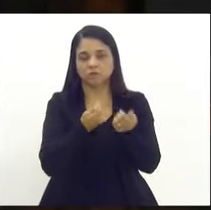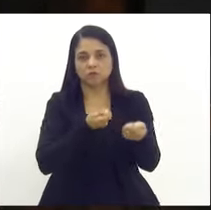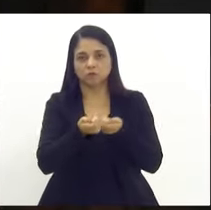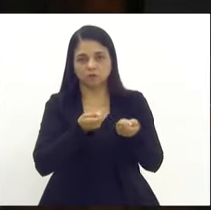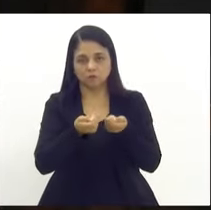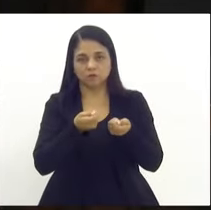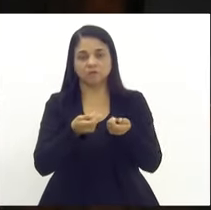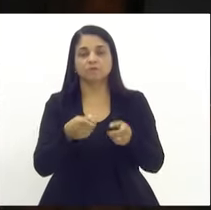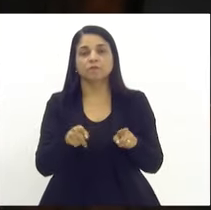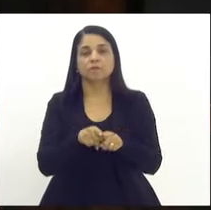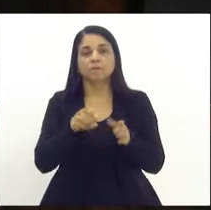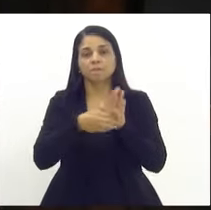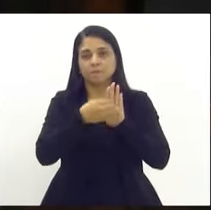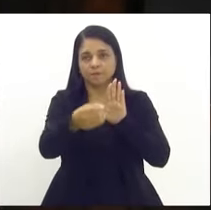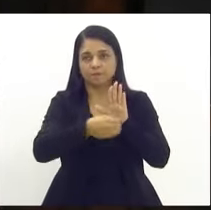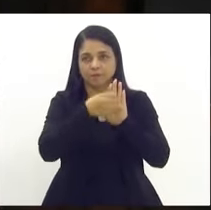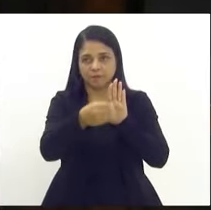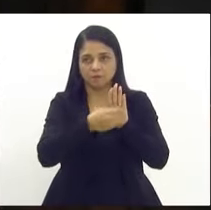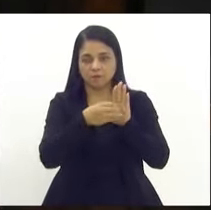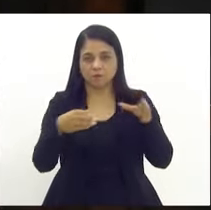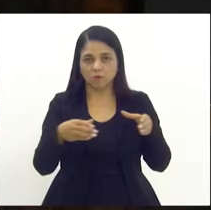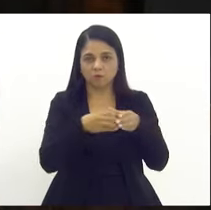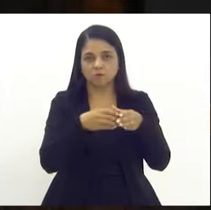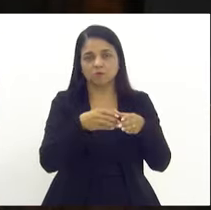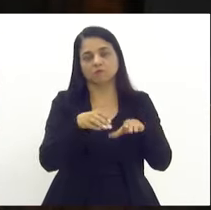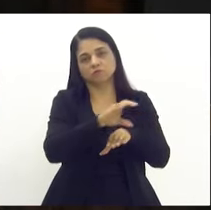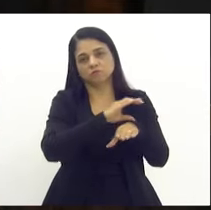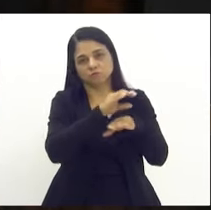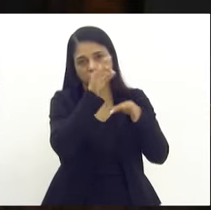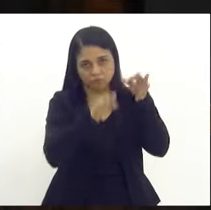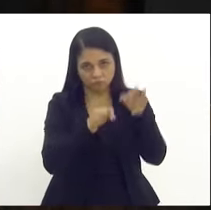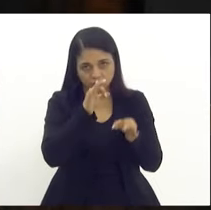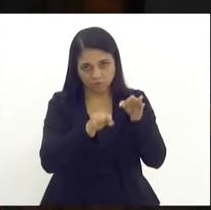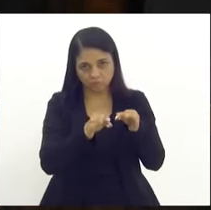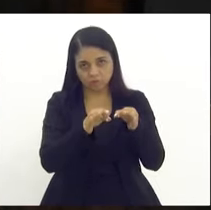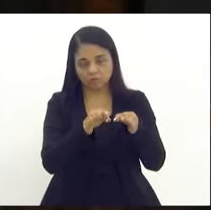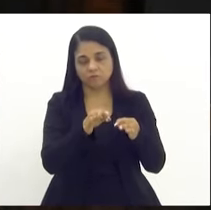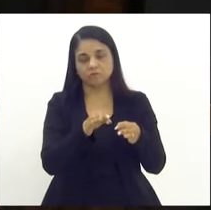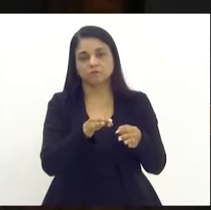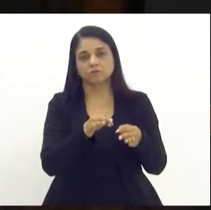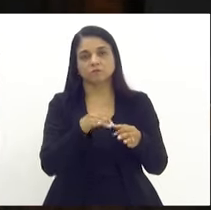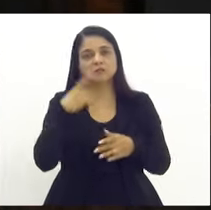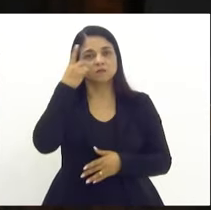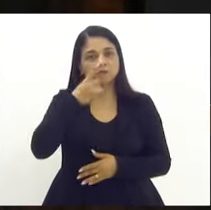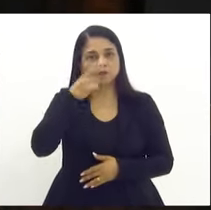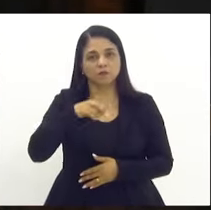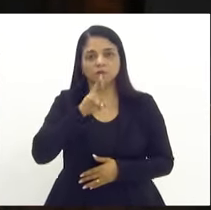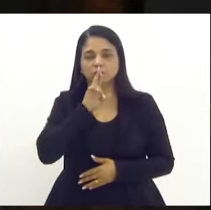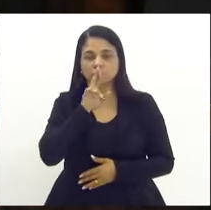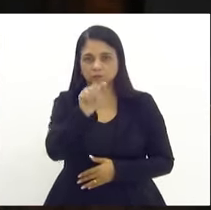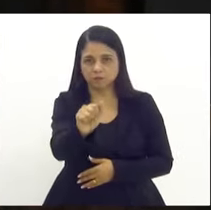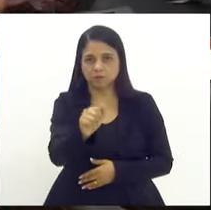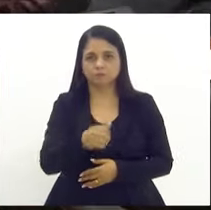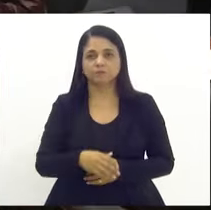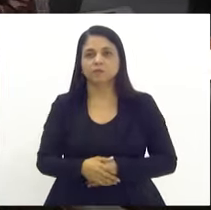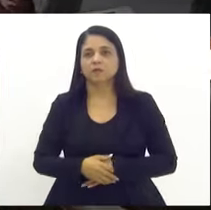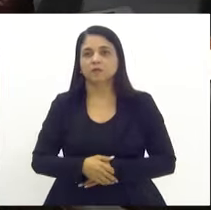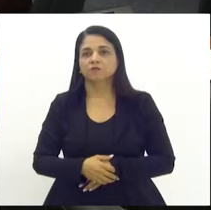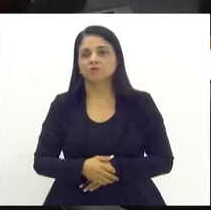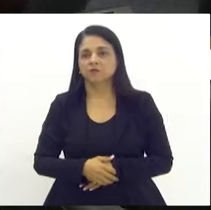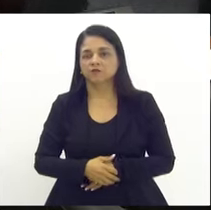Controle. Para emitir parecer pela Comissão de Constituição e Justiça, deputado Rodrigo Amorim.